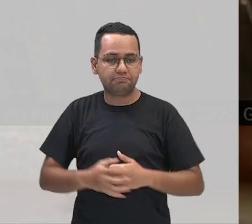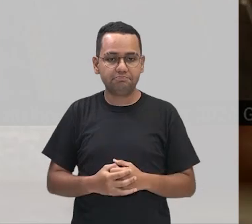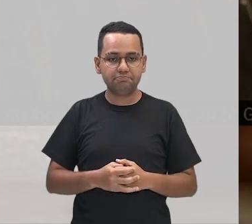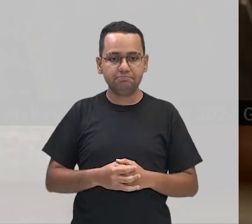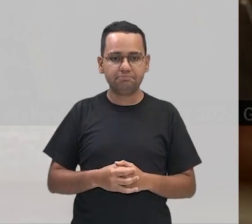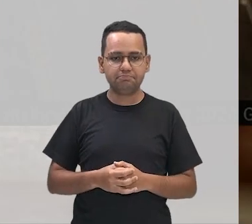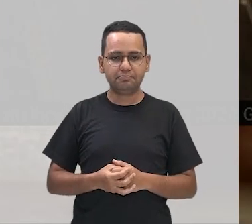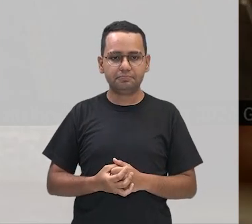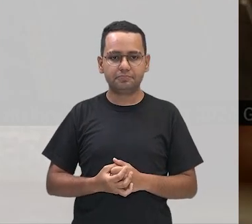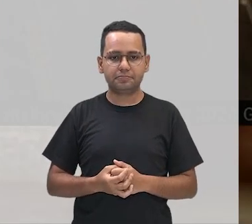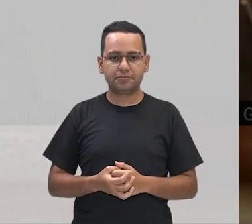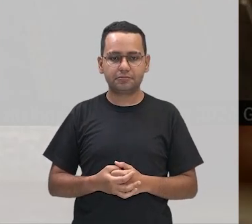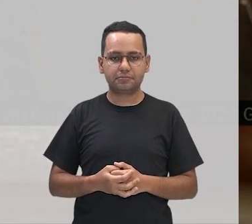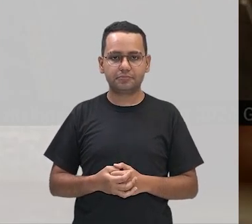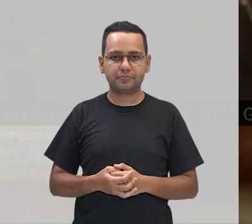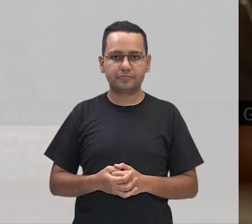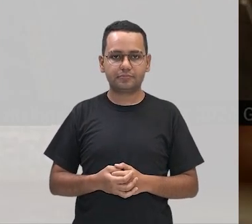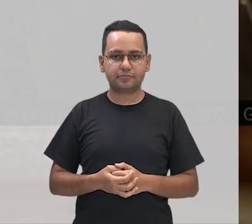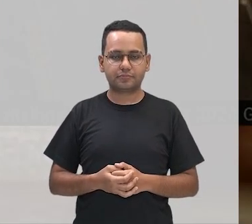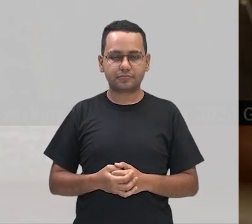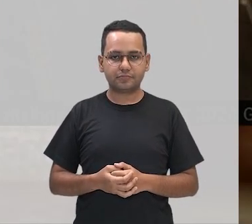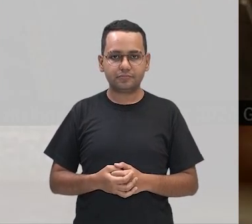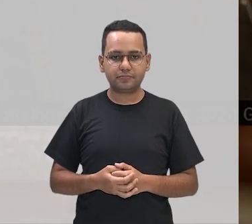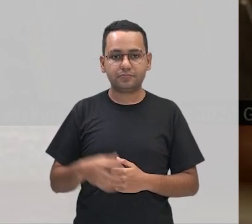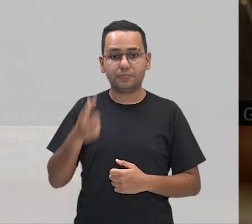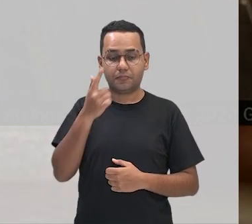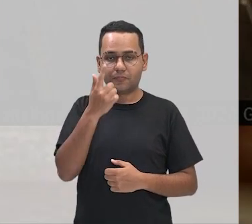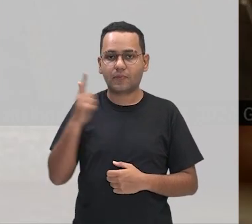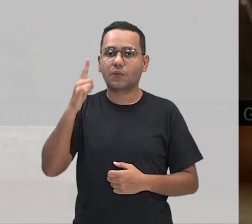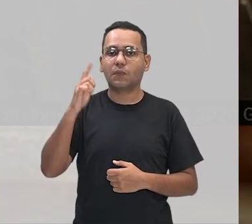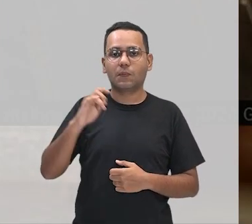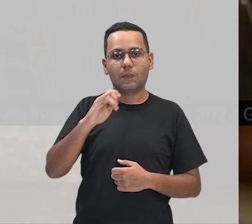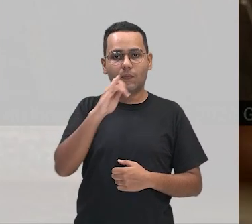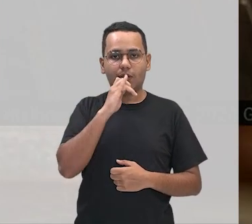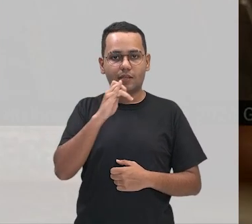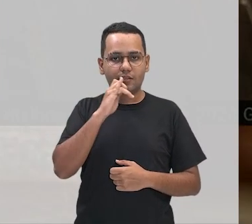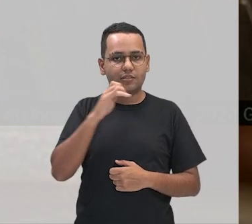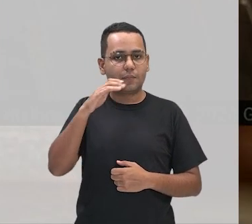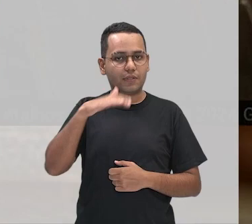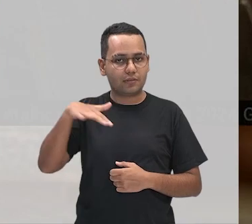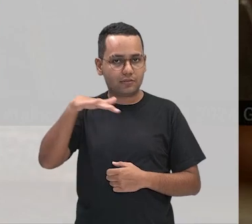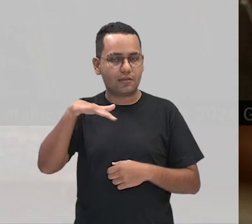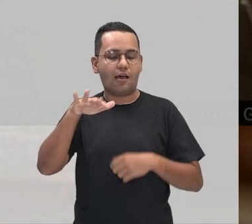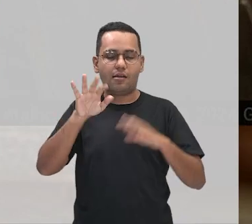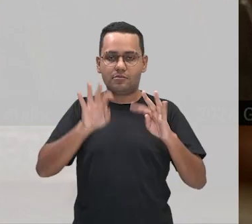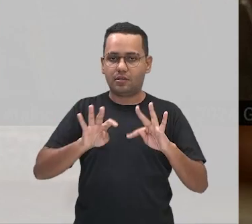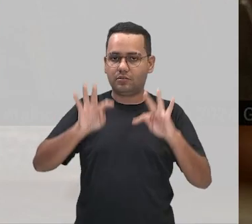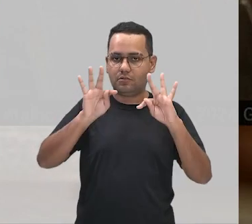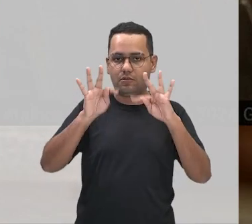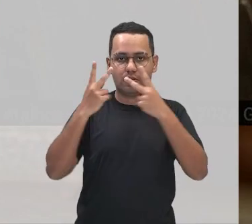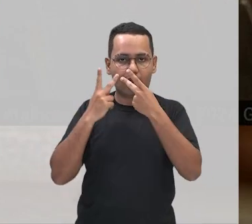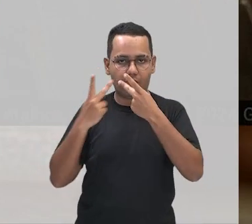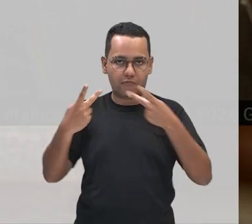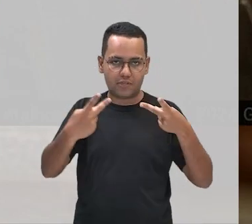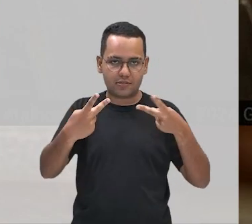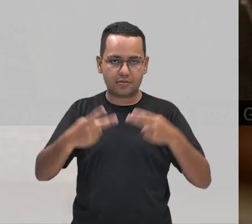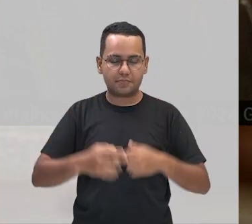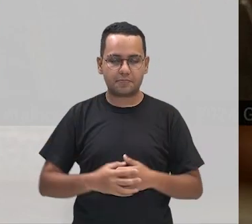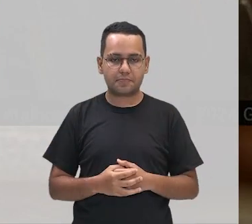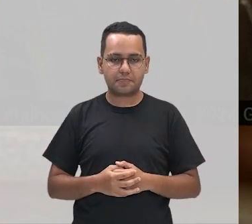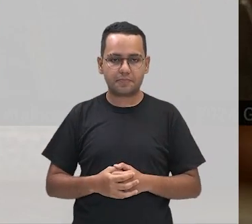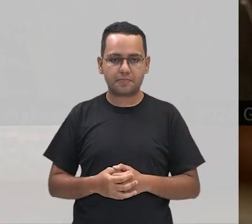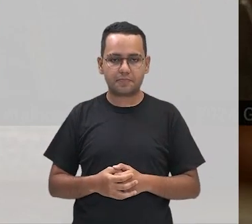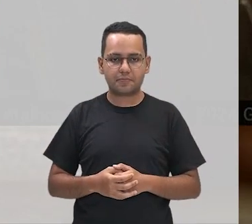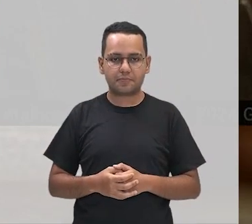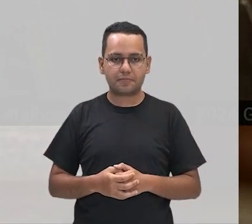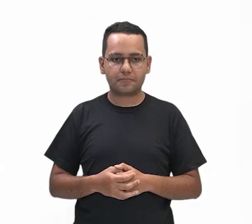um outro exemplo de utilização da tecnologia em visitas. E a gente vai colocar para